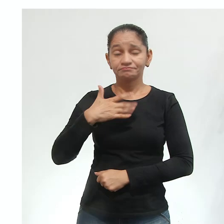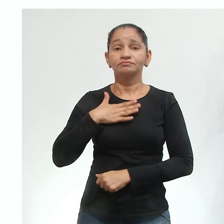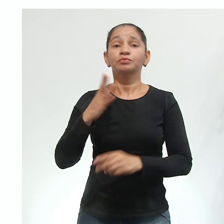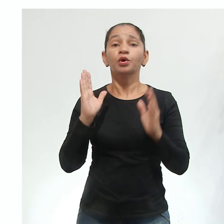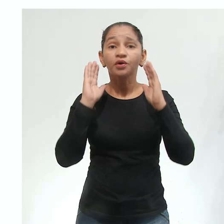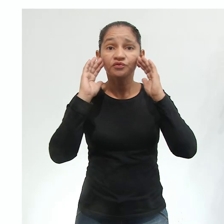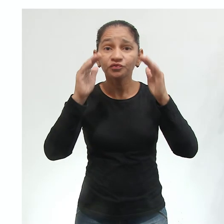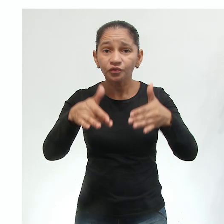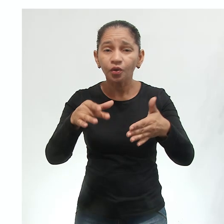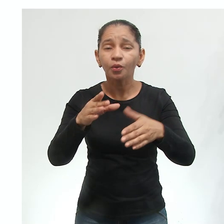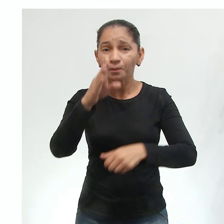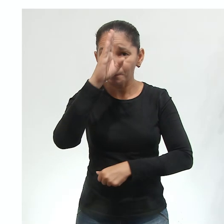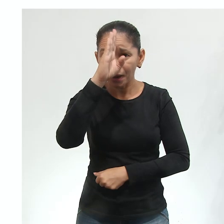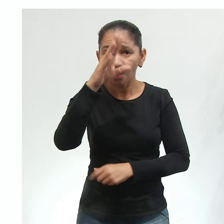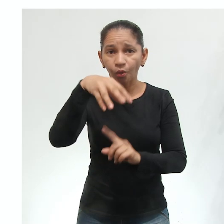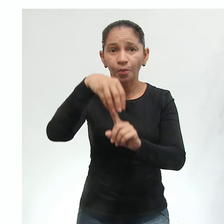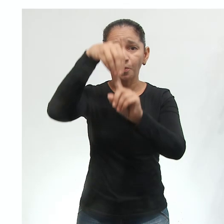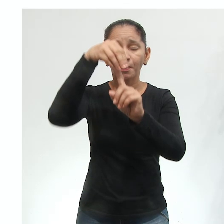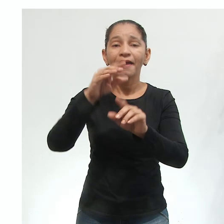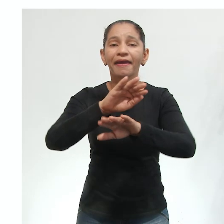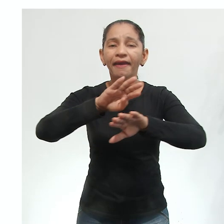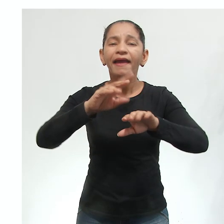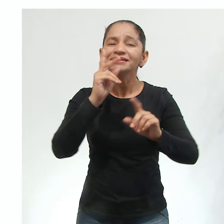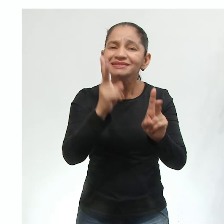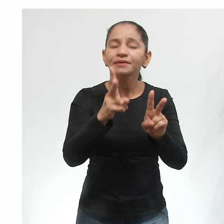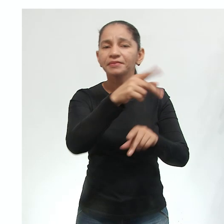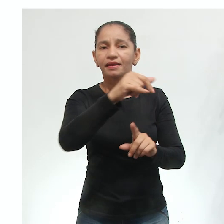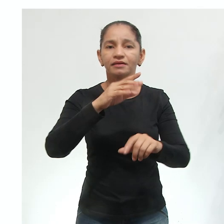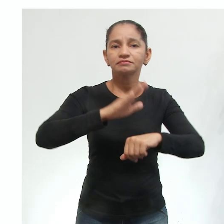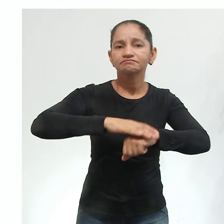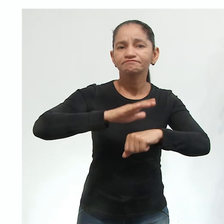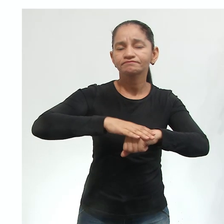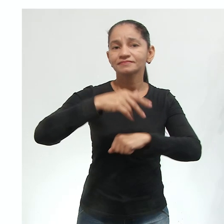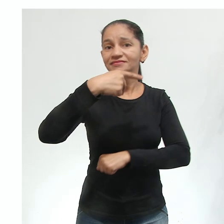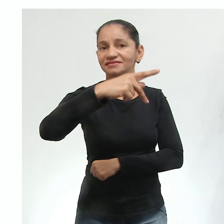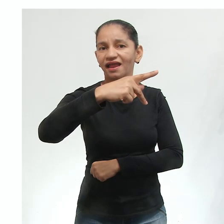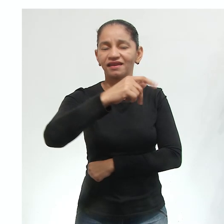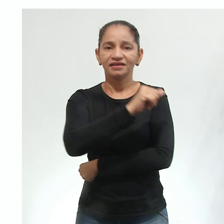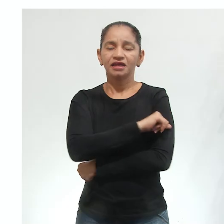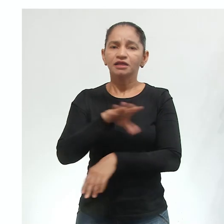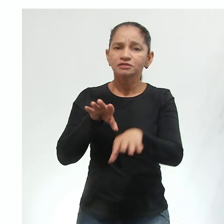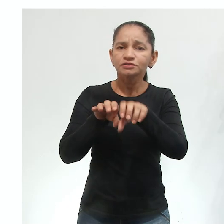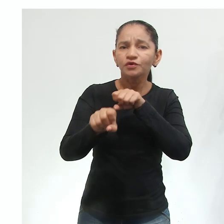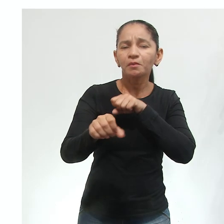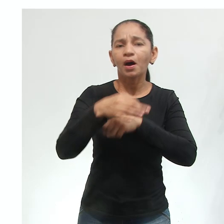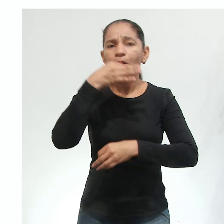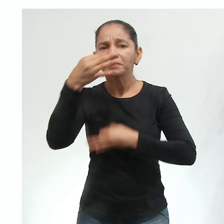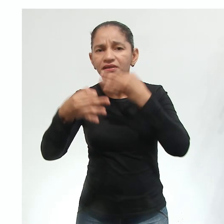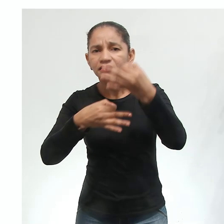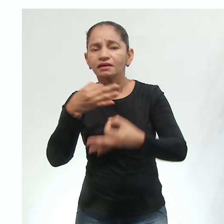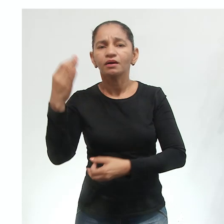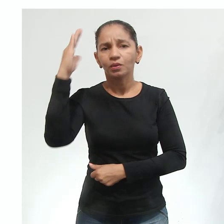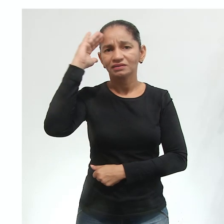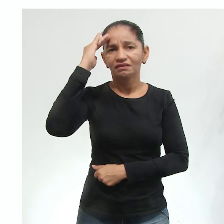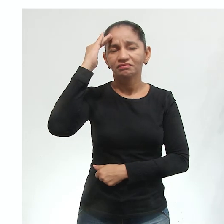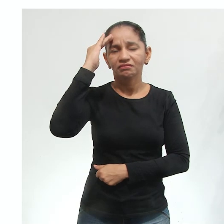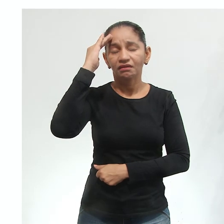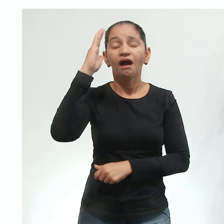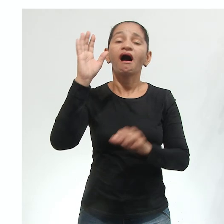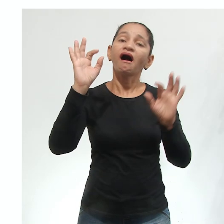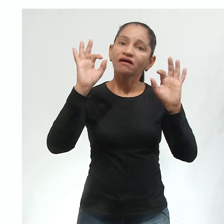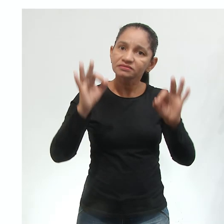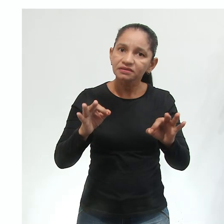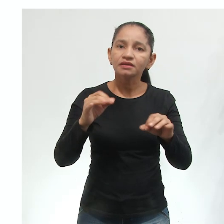protagonismo, promover a reflexão, a melhoria contínua e a autonomia dos estudantes. E nós temos que ter